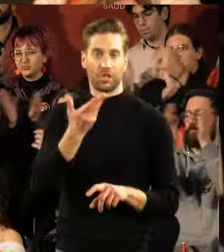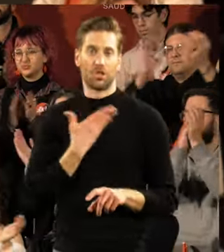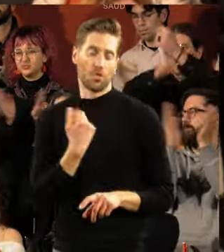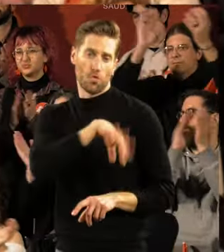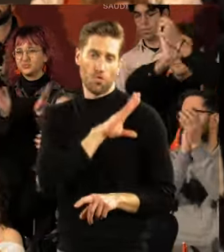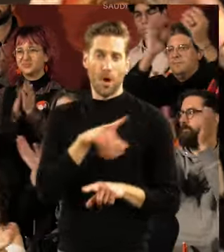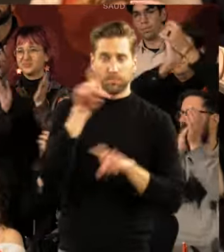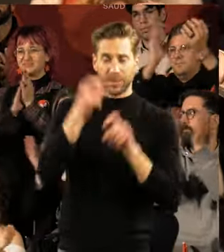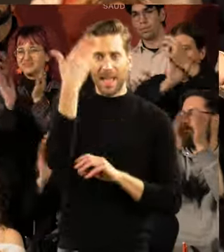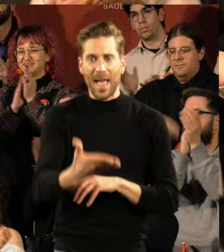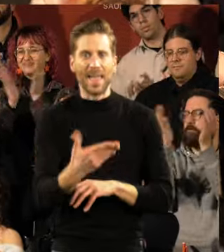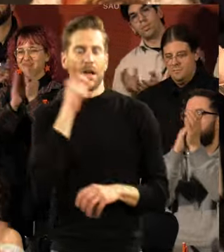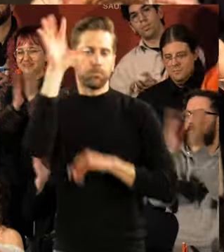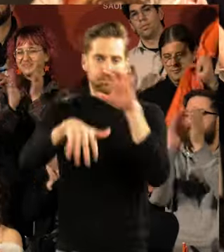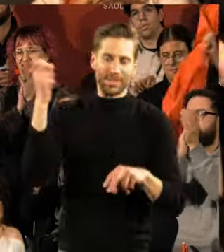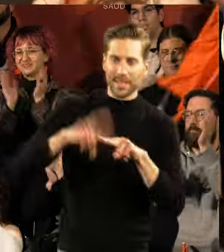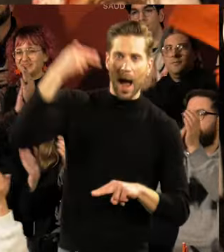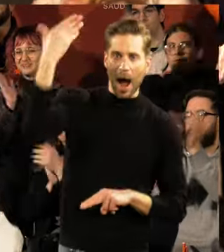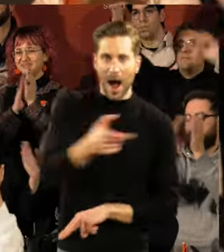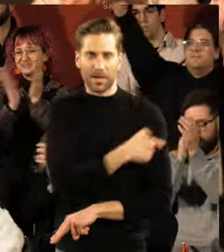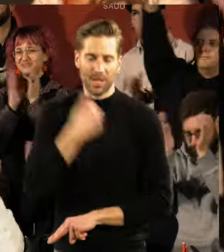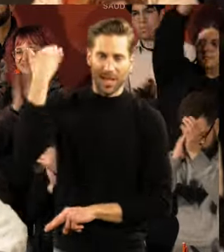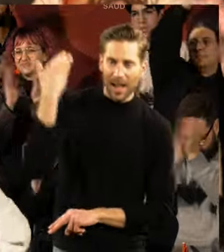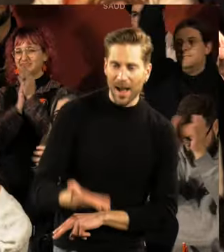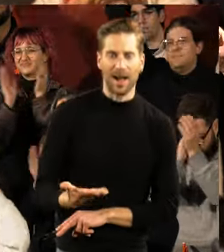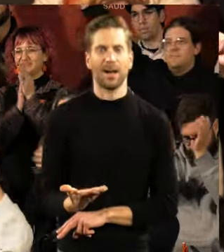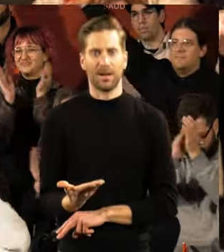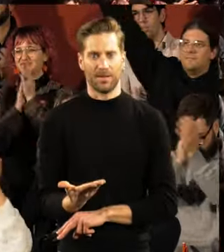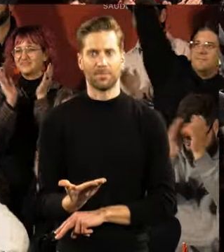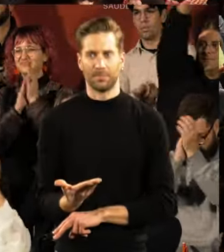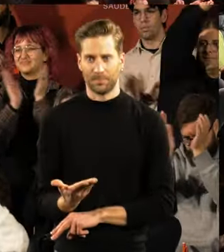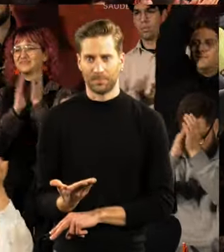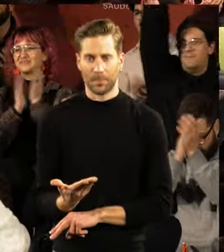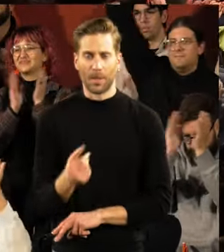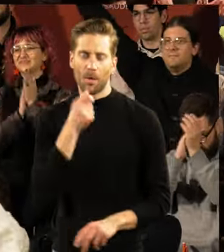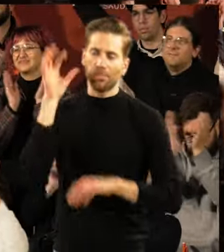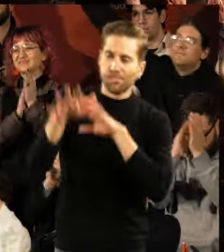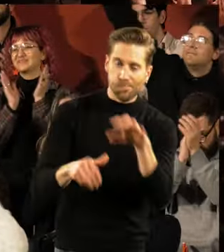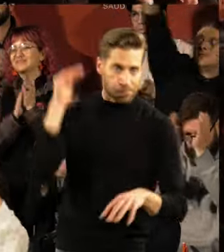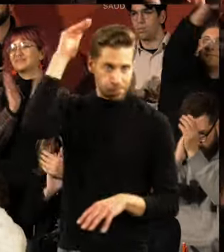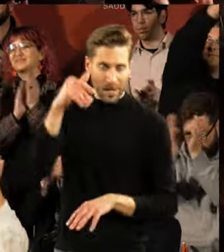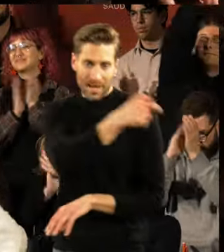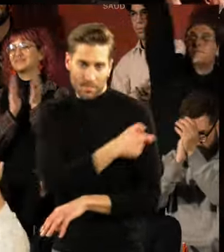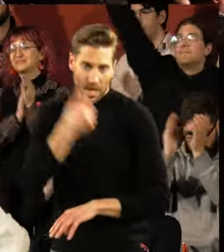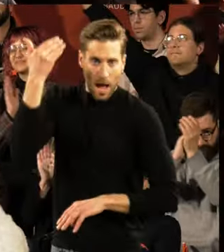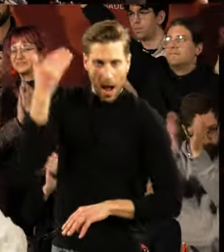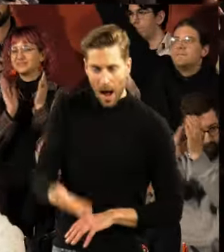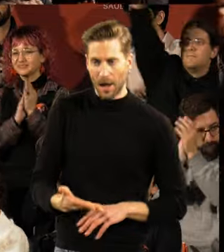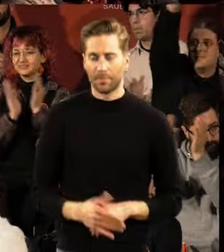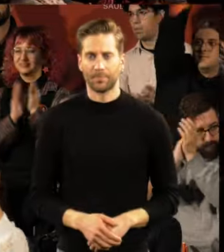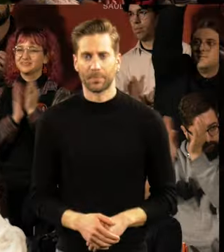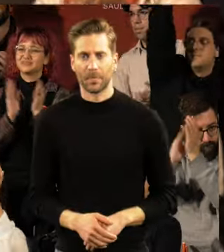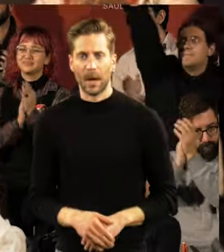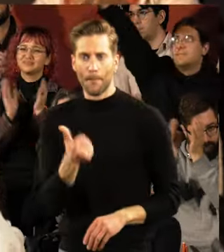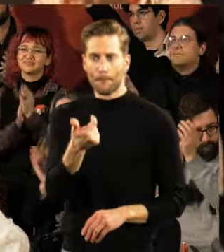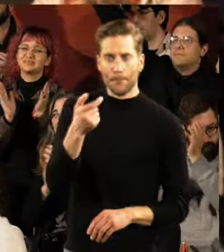representada na Assembleia da República e que a esquerda está representada na Assembleia da República. O voto no Bloco